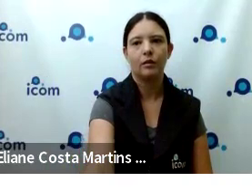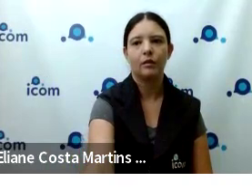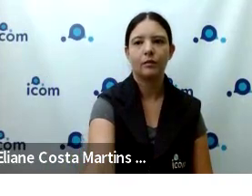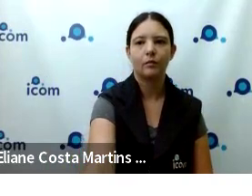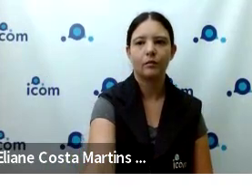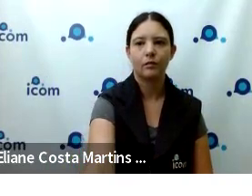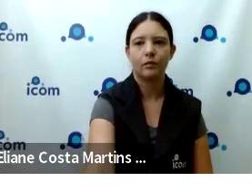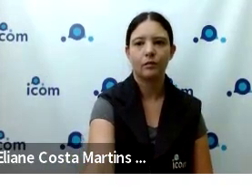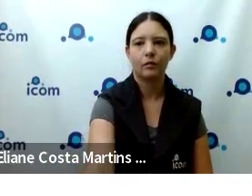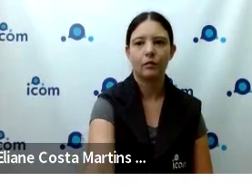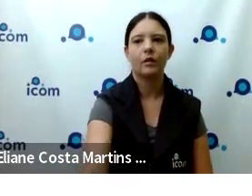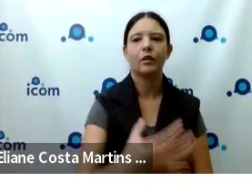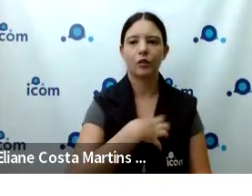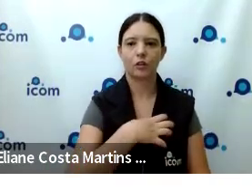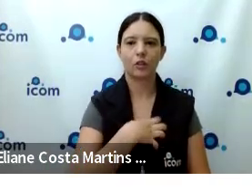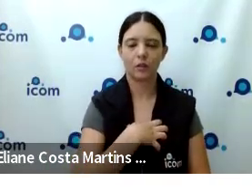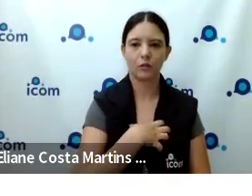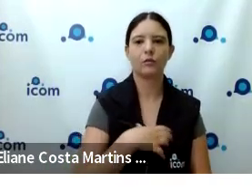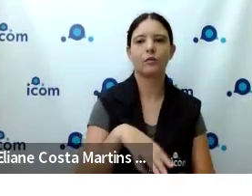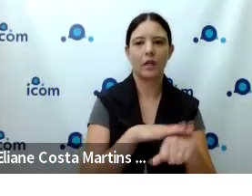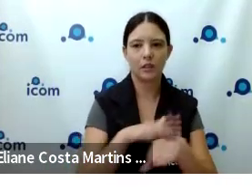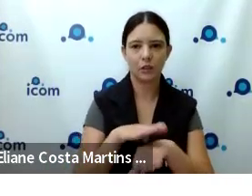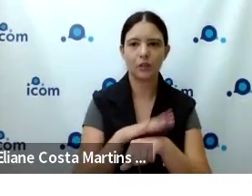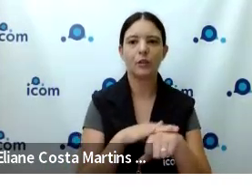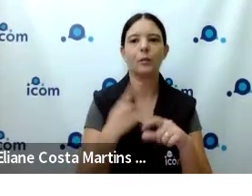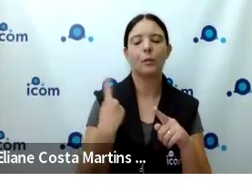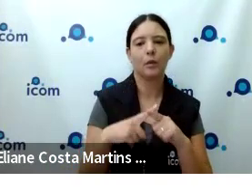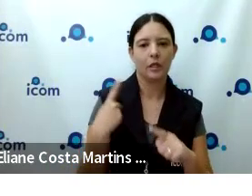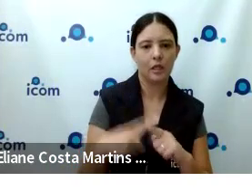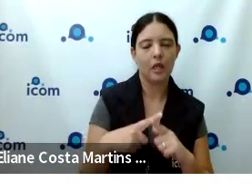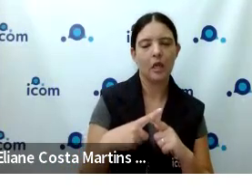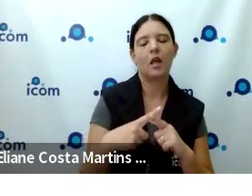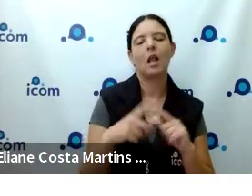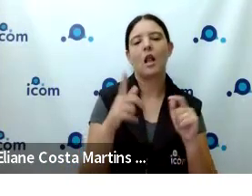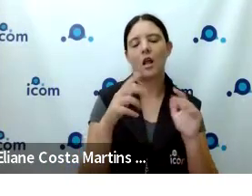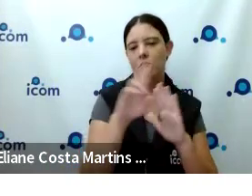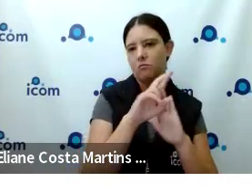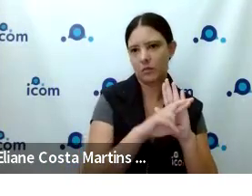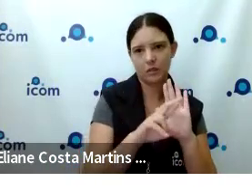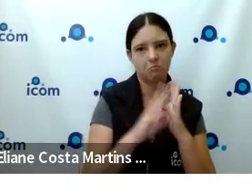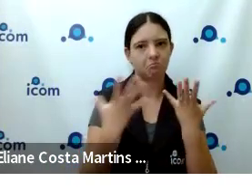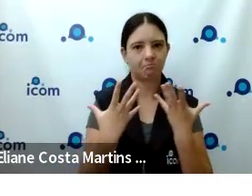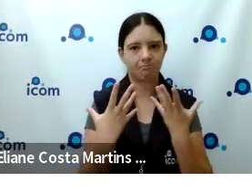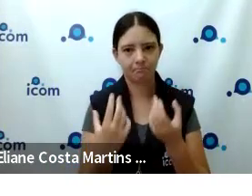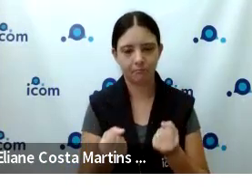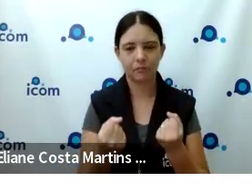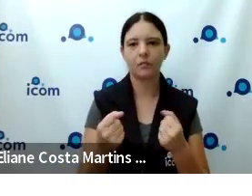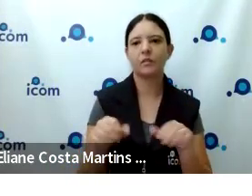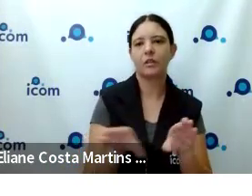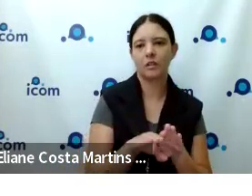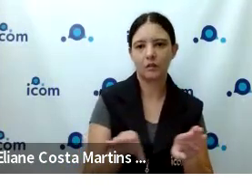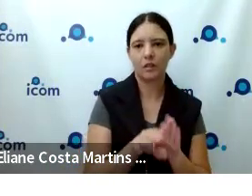de uma determinada forma, porque elas aderem às normas de conduta, inclusive às